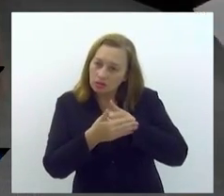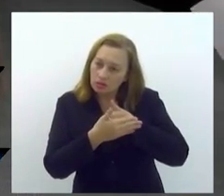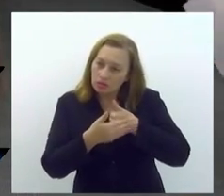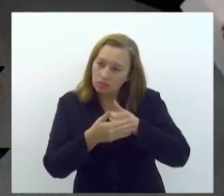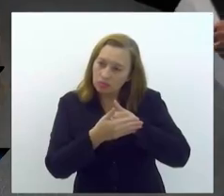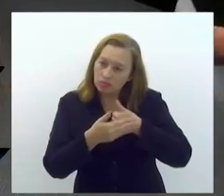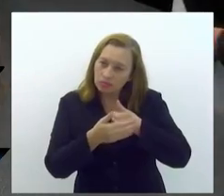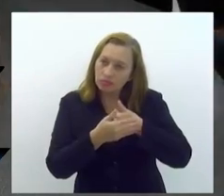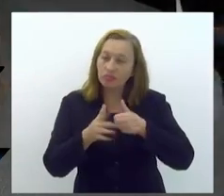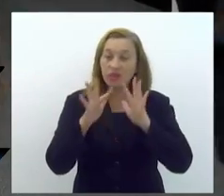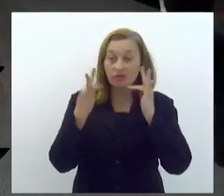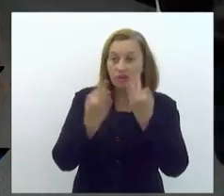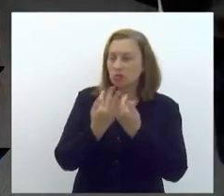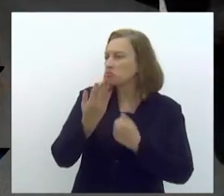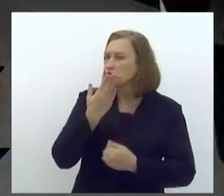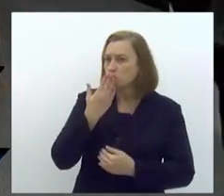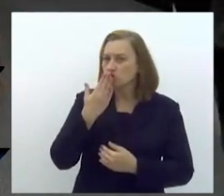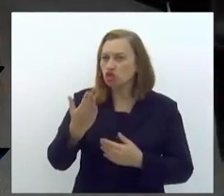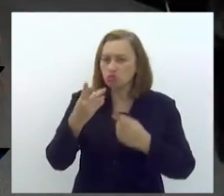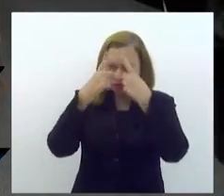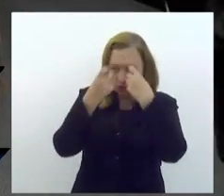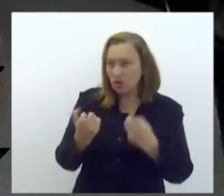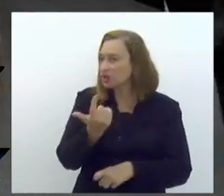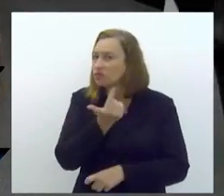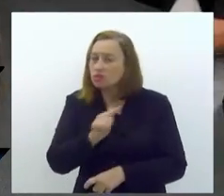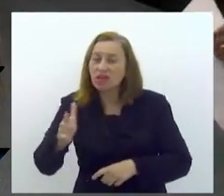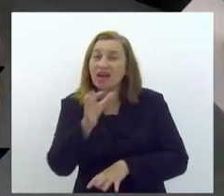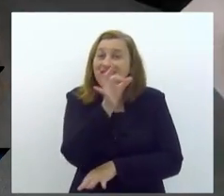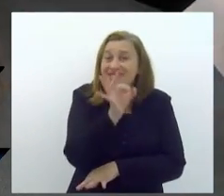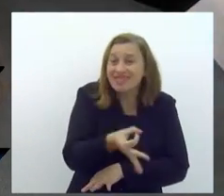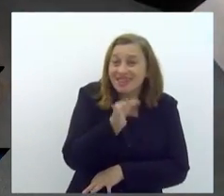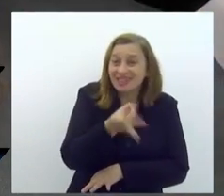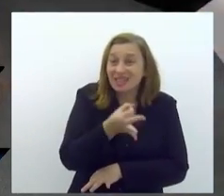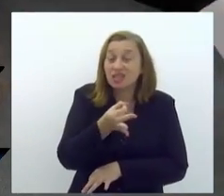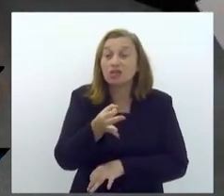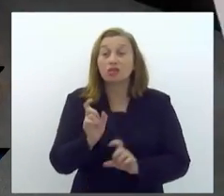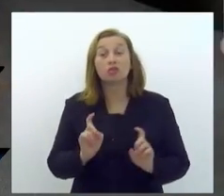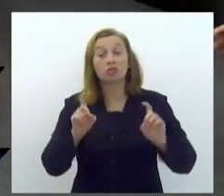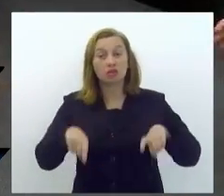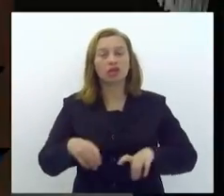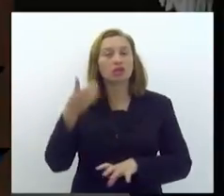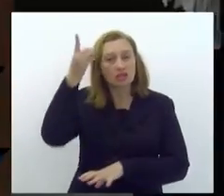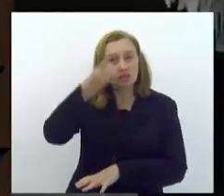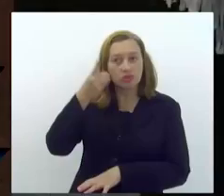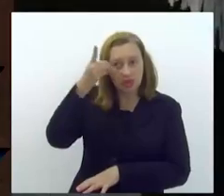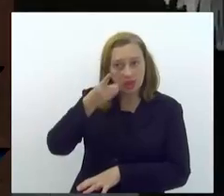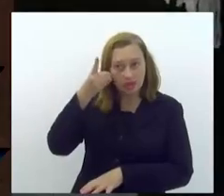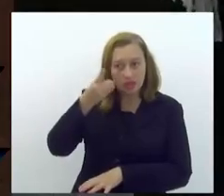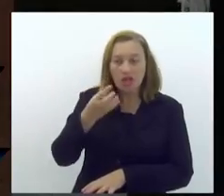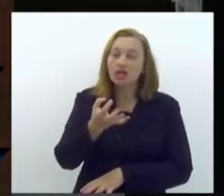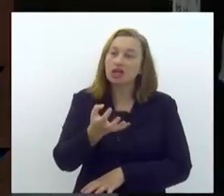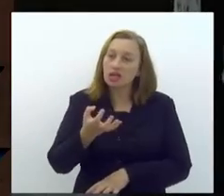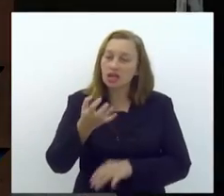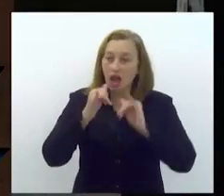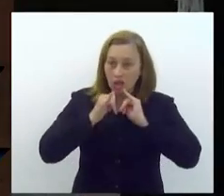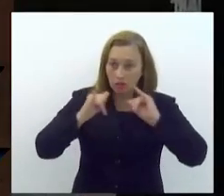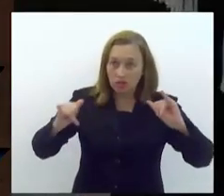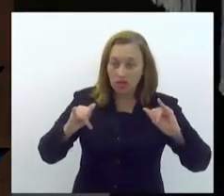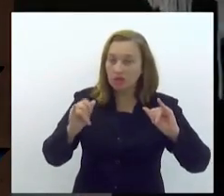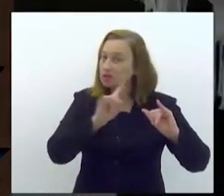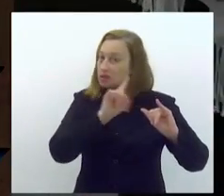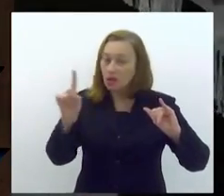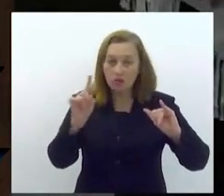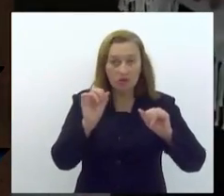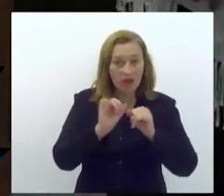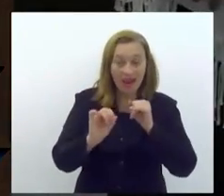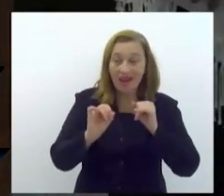nomear não haverá esse tipo de coisa porque eu tenho certeza que a partir do mandato do deputada que queria fazer um anúncio não fará